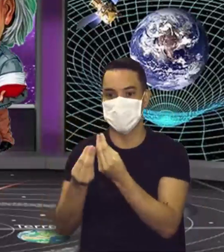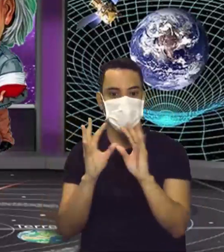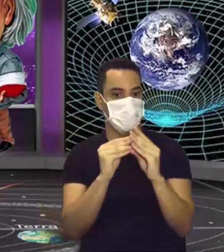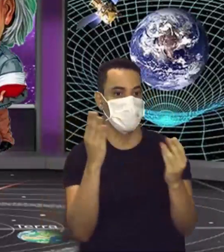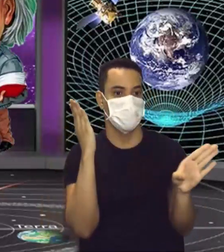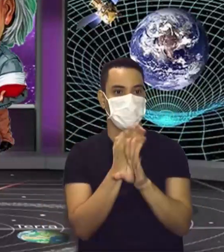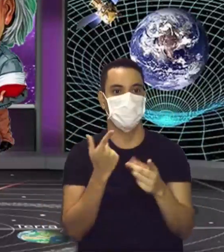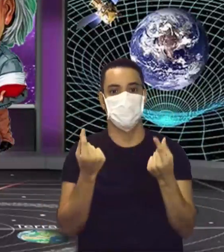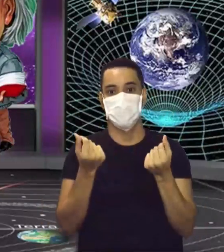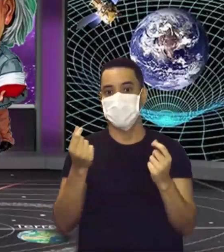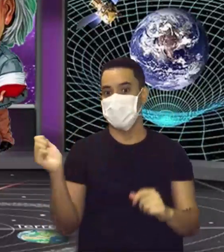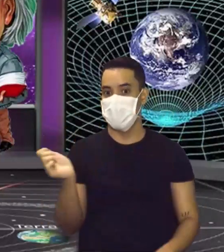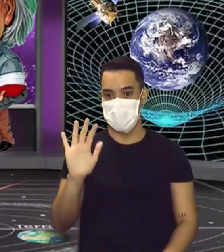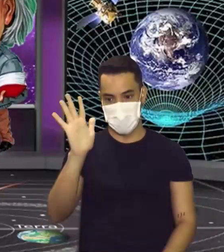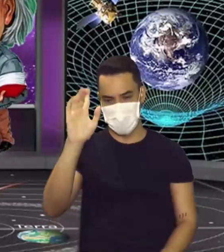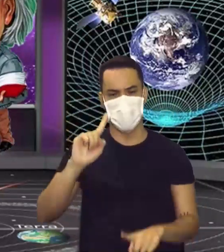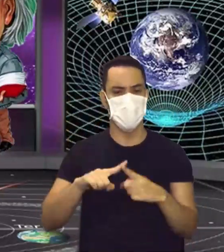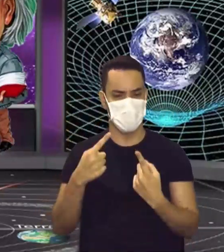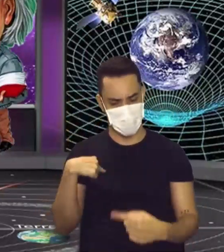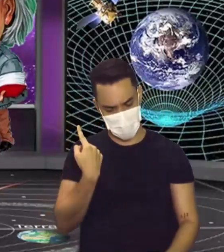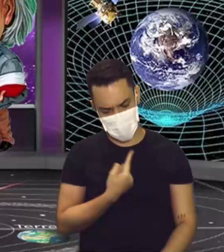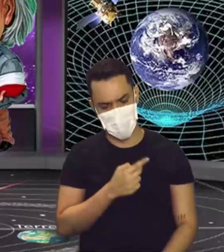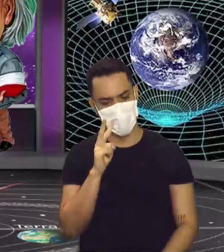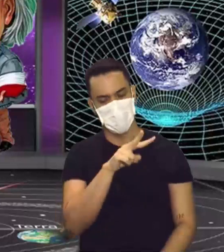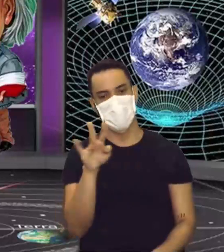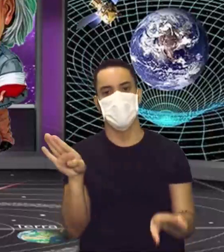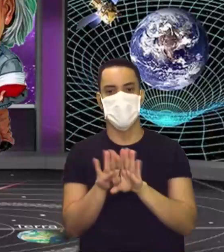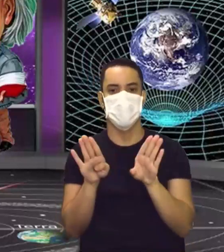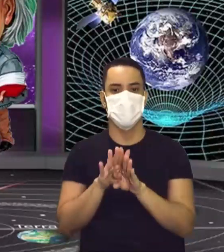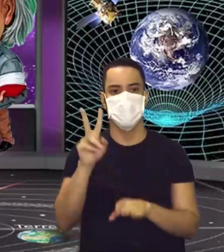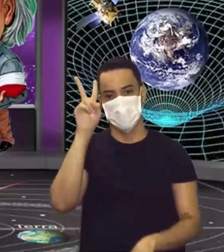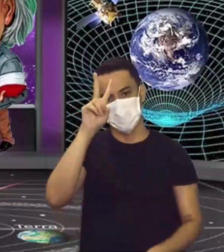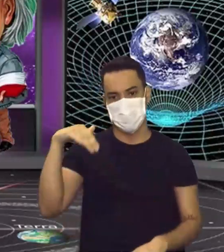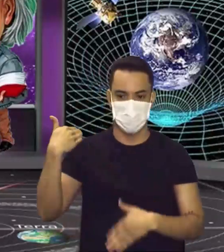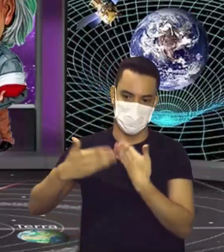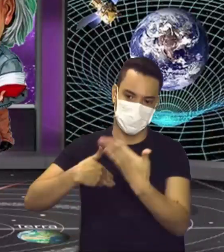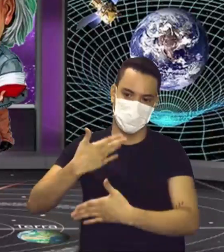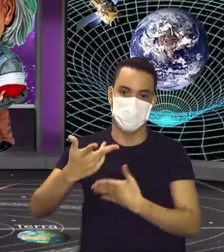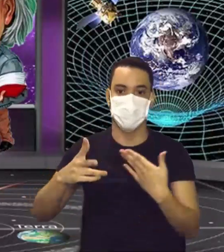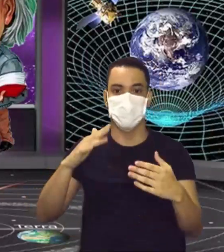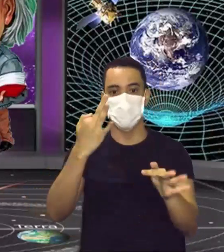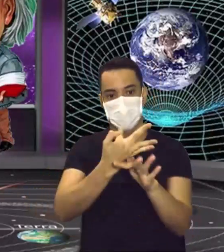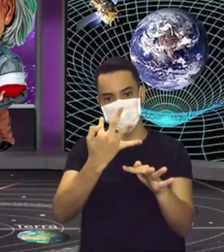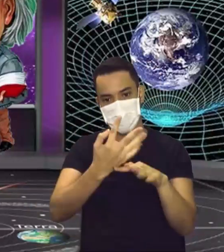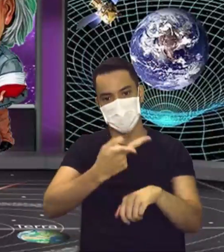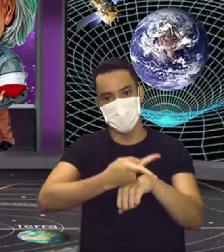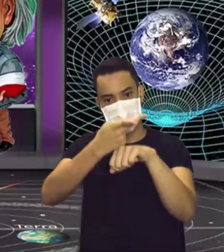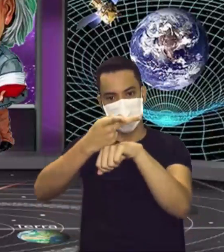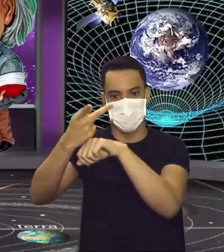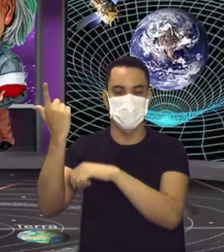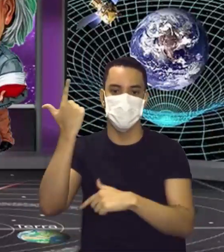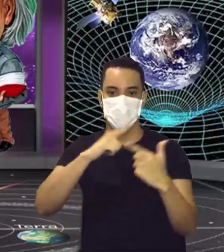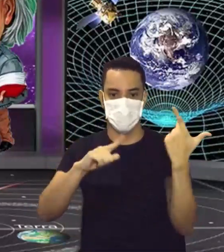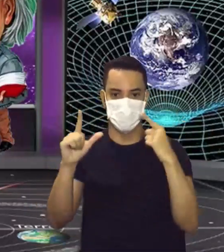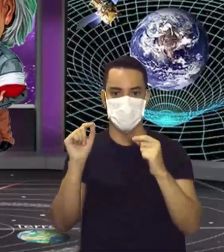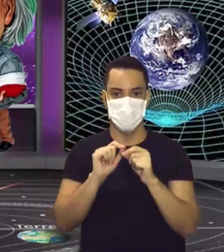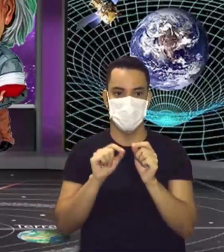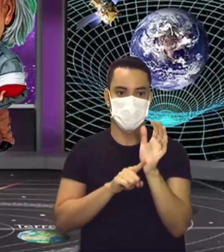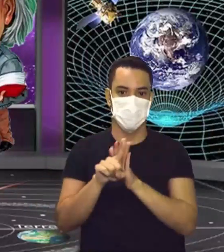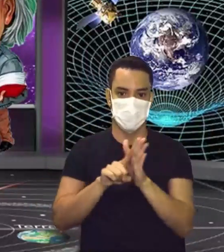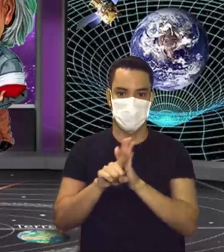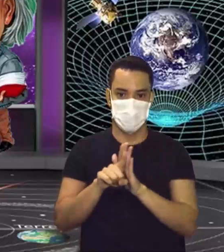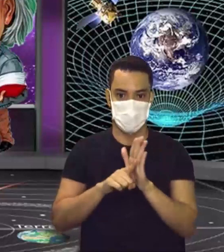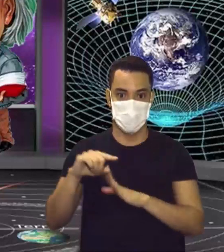dos custos, ok? Mas nós vimos também que pela história, mais físicos que ganharam também prêmios conseguiram fazer